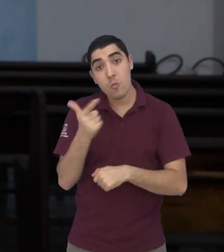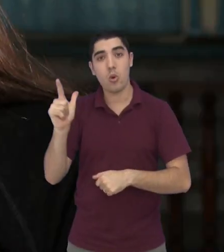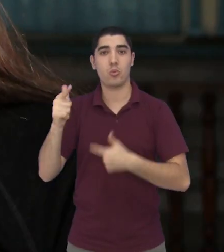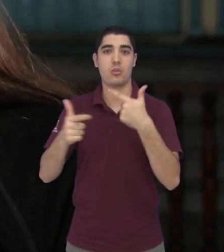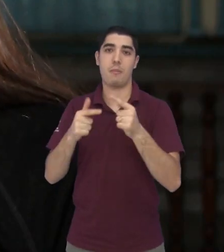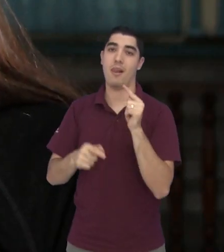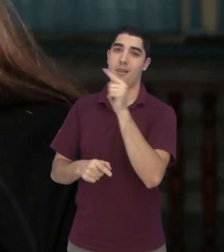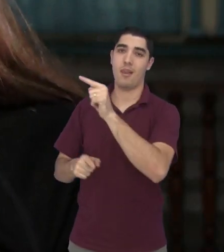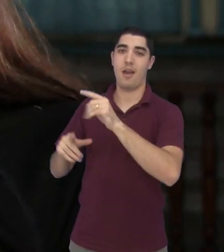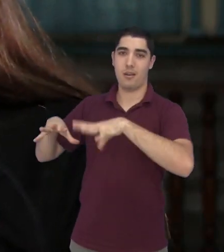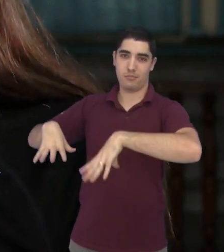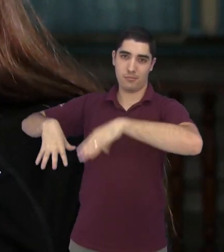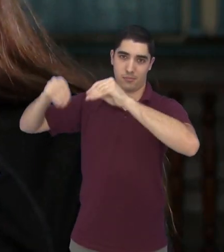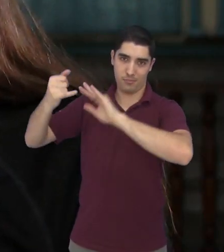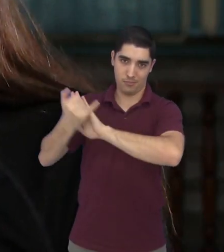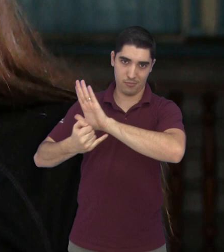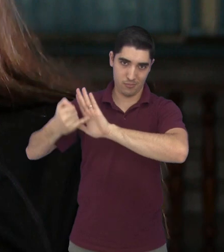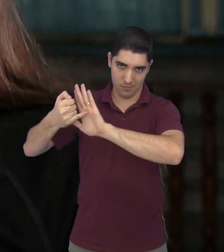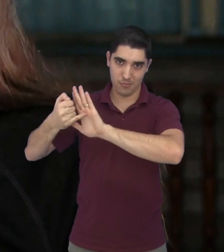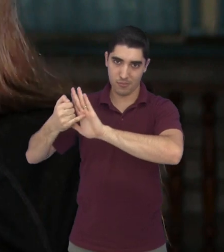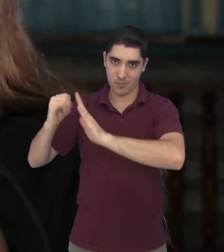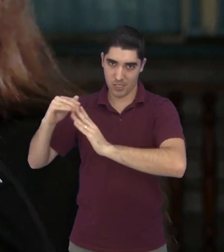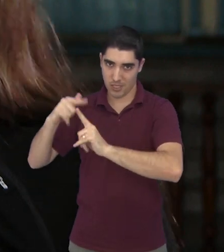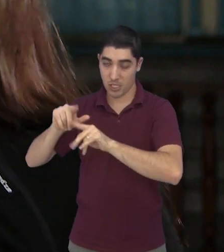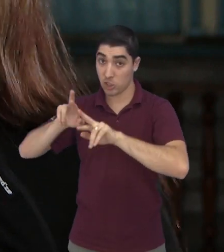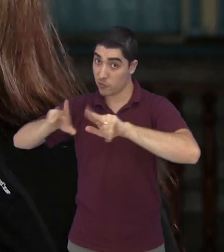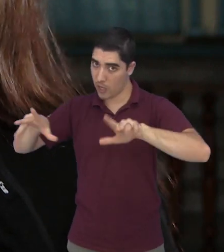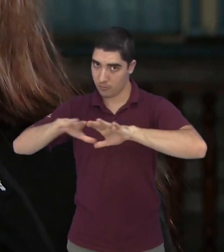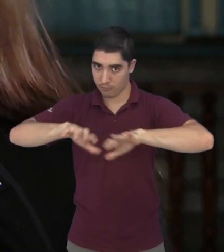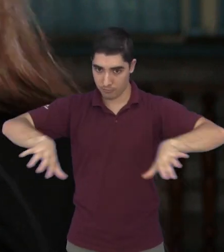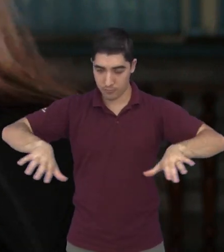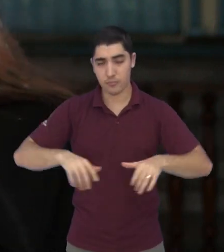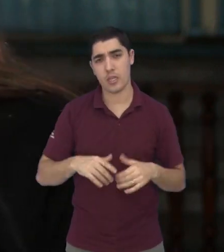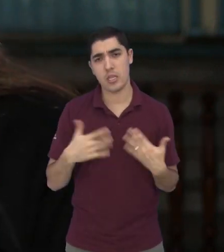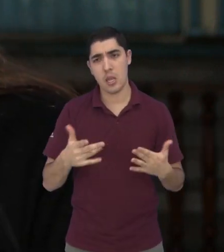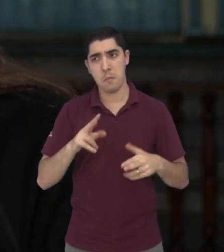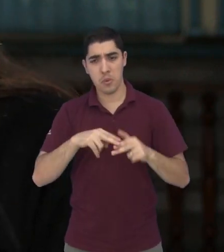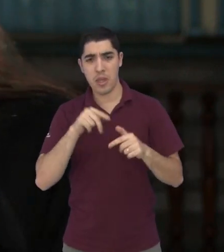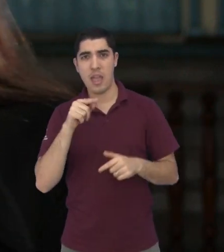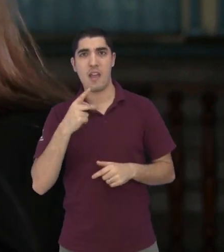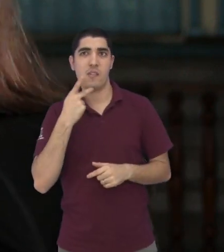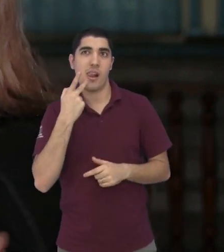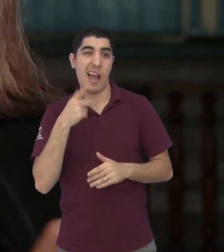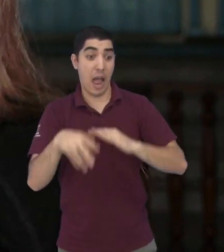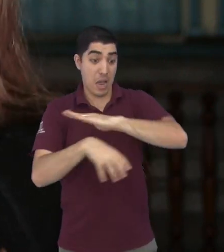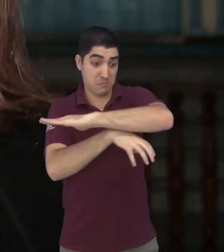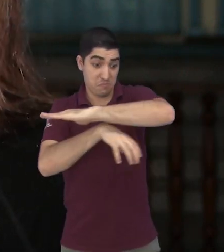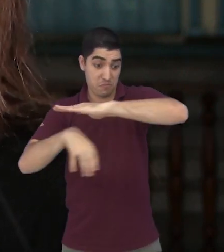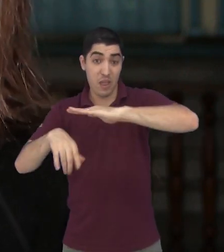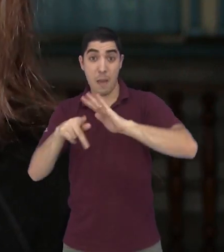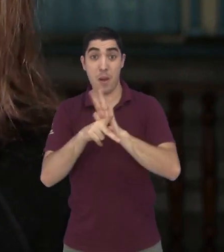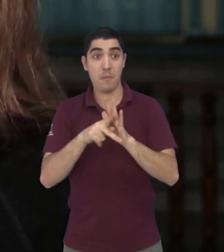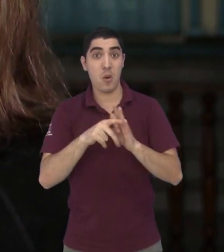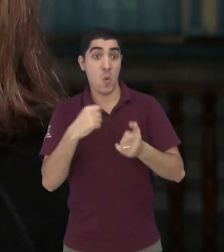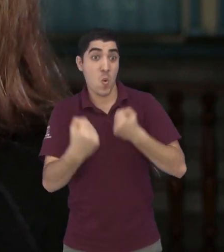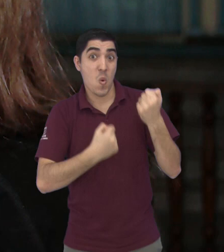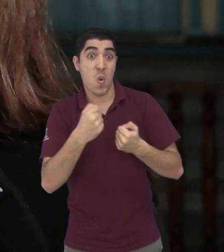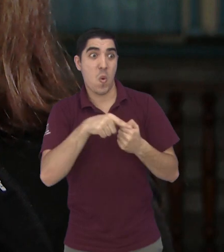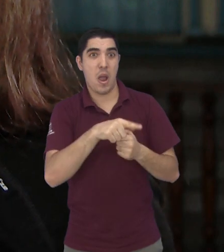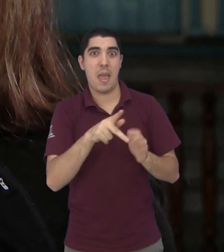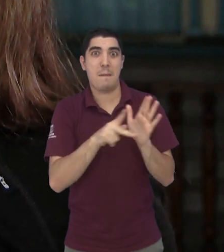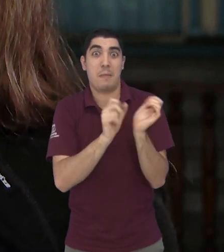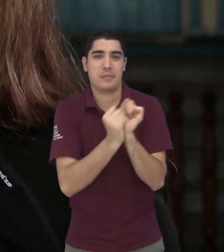Matriz. Poderia-se falar não para os escravos, poderia-se falar do aldeamento